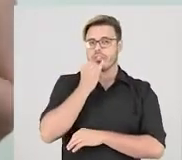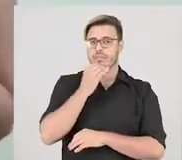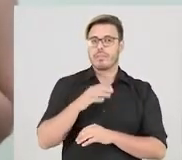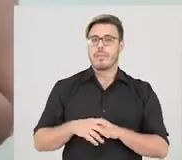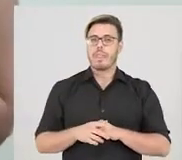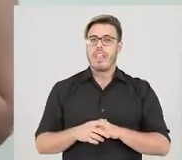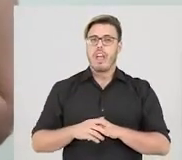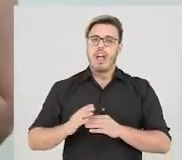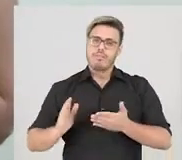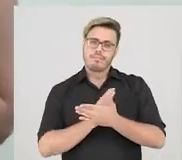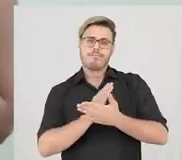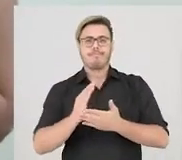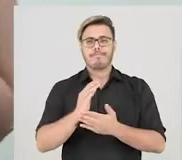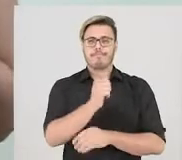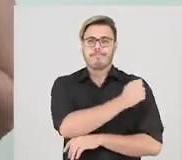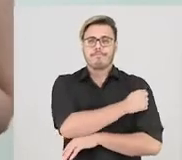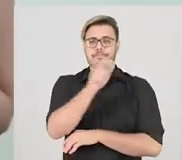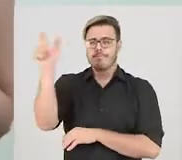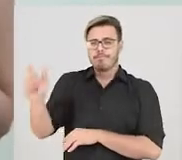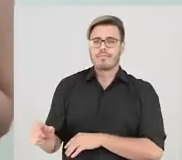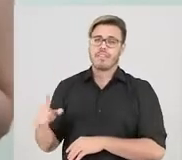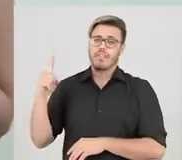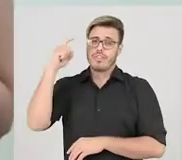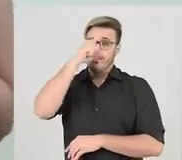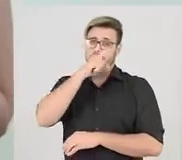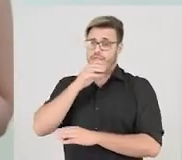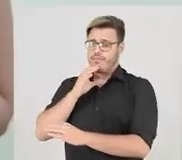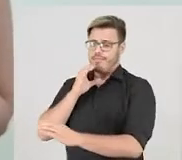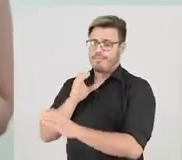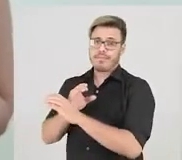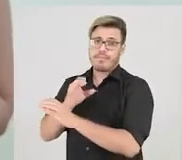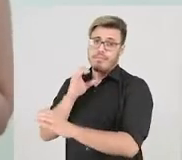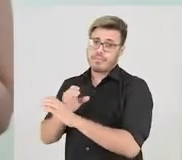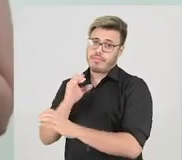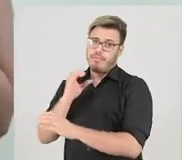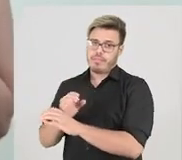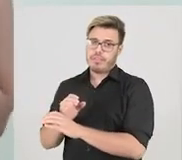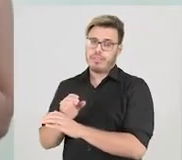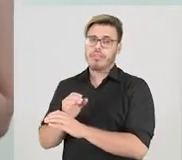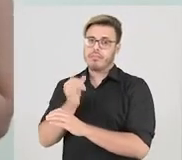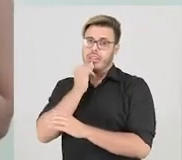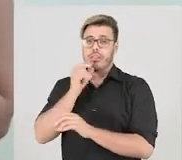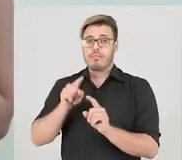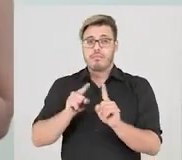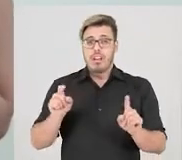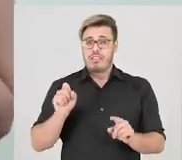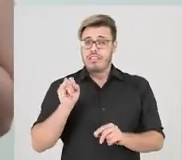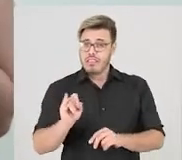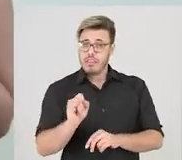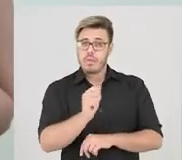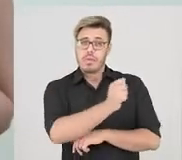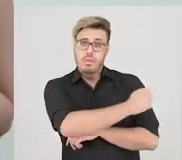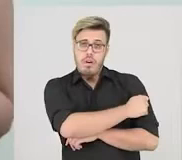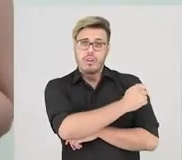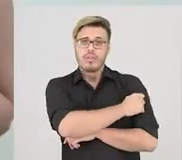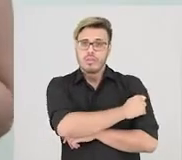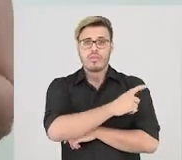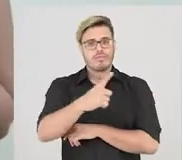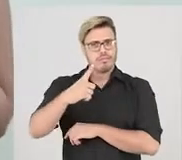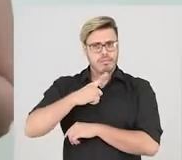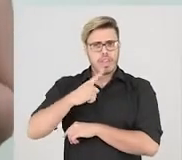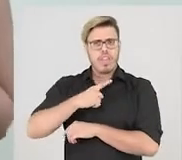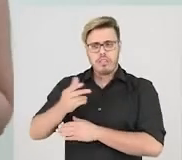trabalho de comunicação alternativa, aqueles que te ouvem, ou mesmo que não ouvem, aqueles que falam com você, fale com